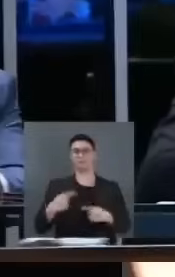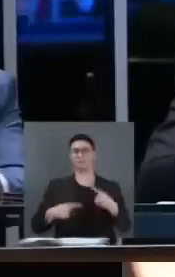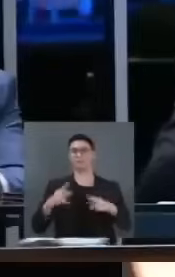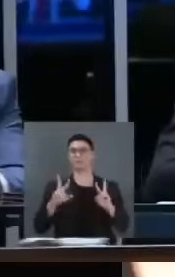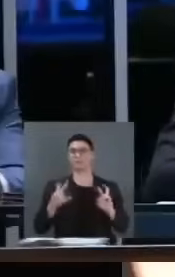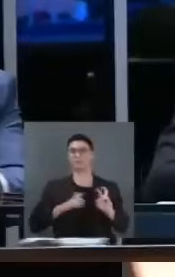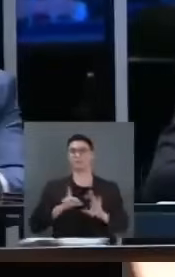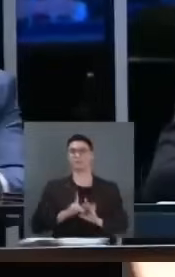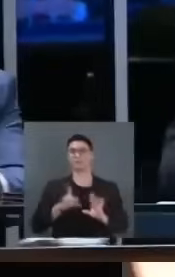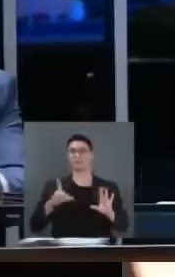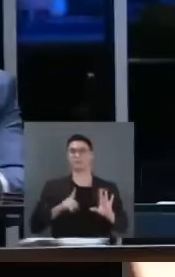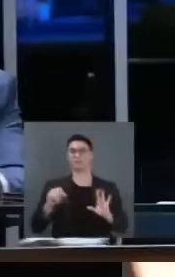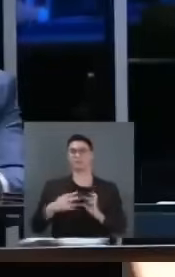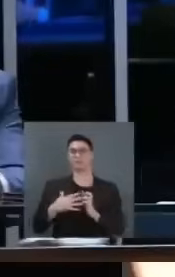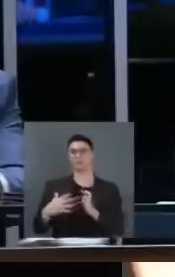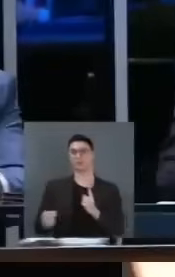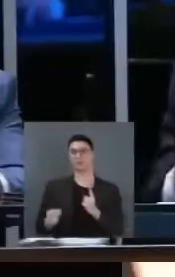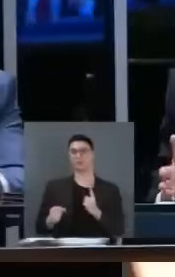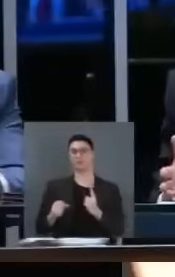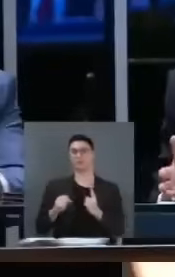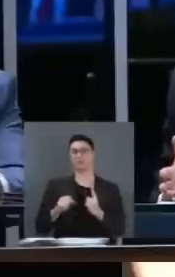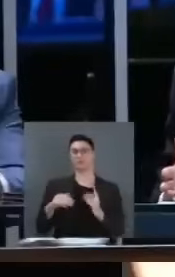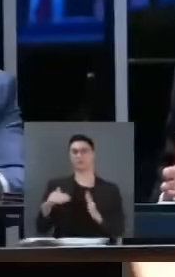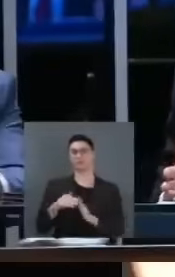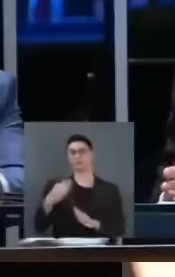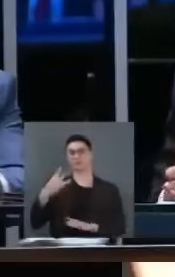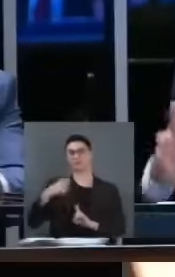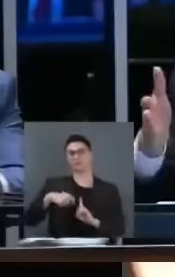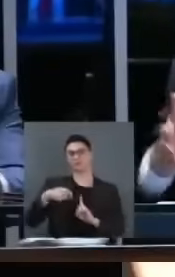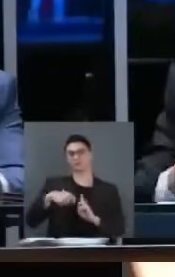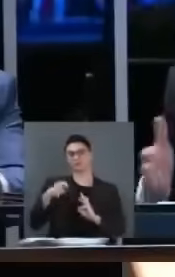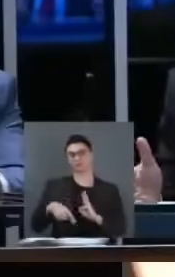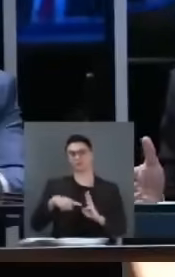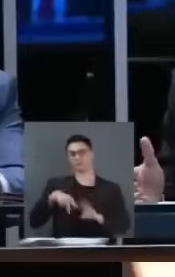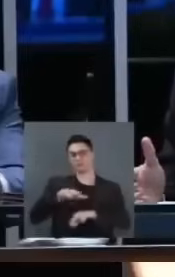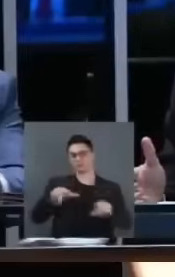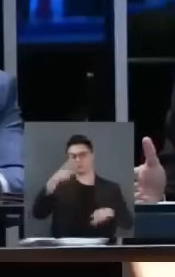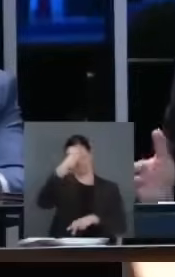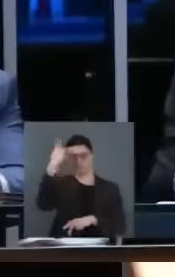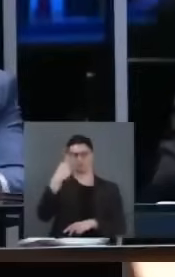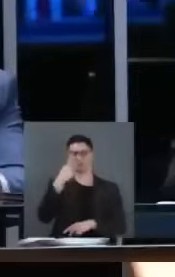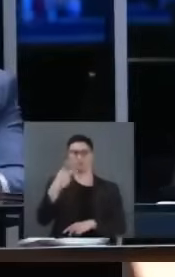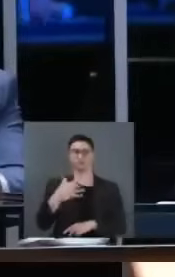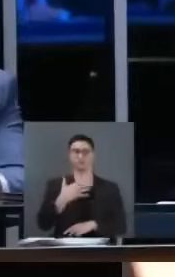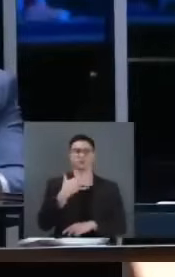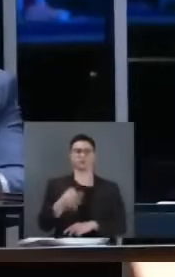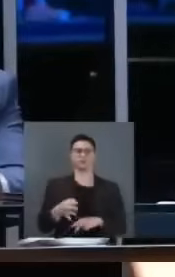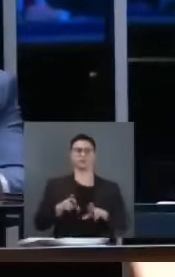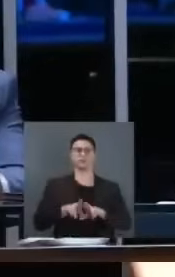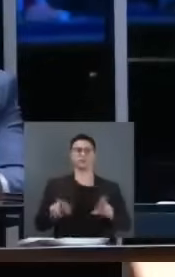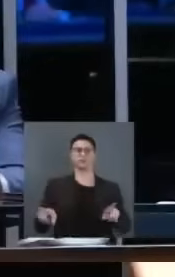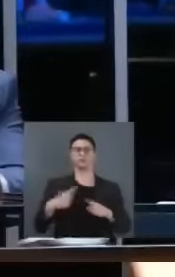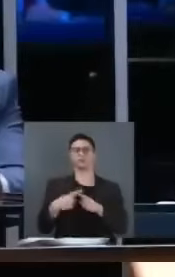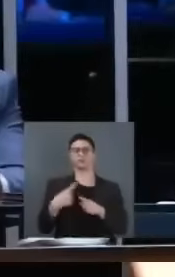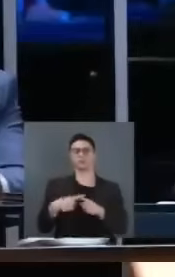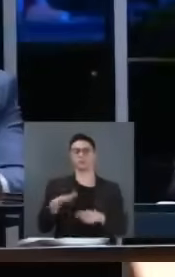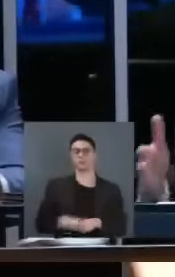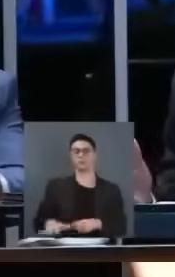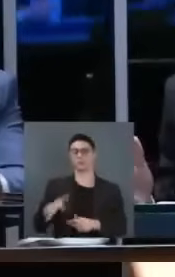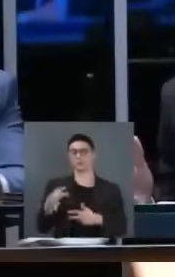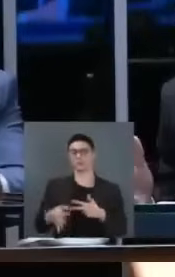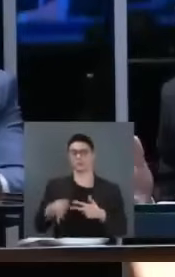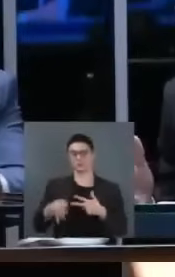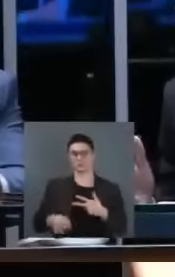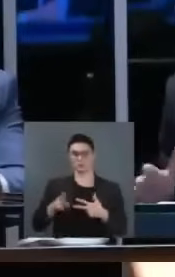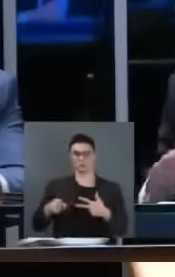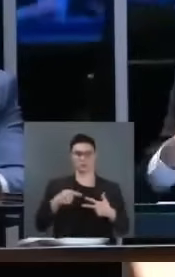a legalização da interrupção da gravidez, até 3 meses de gravidez, etc., e muitos aqui se manifestaram contrariamente, sobretudo porque vindo do Poder Judiciário e não de